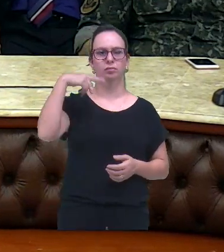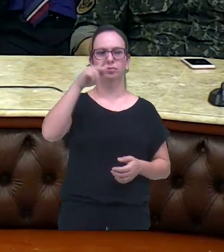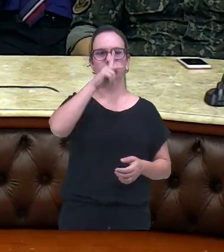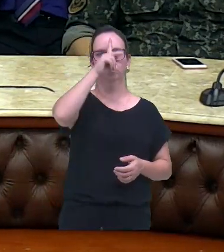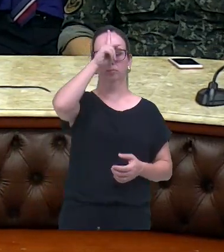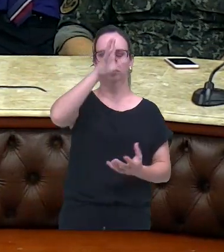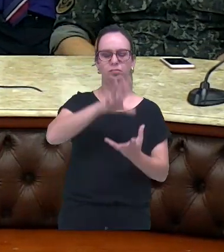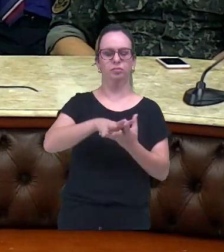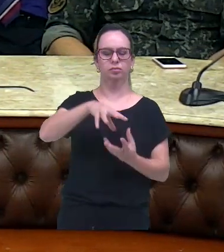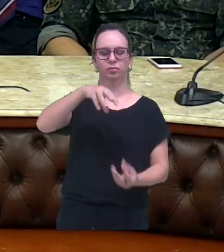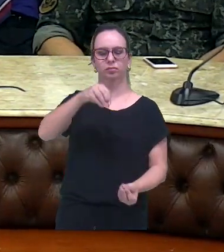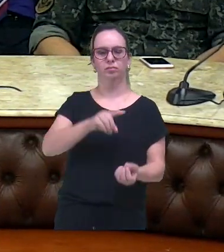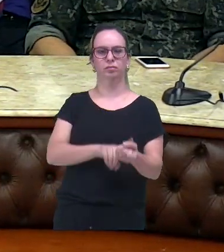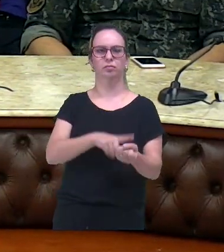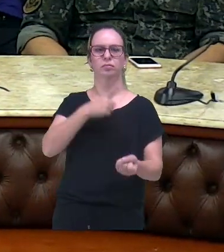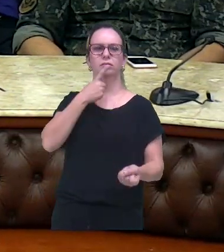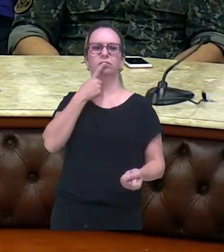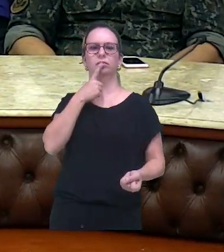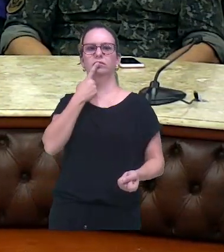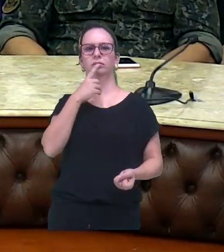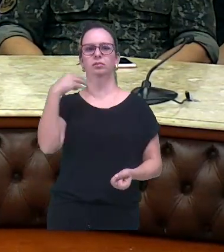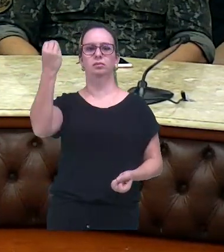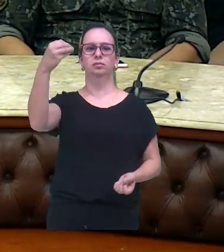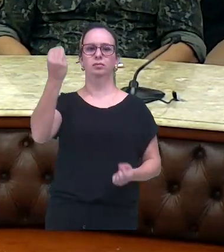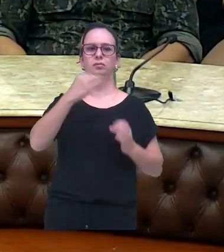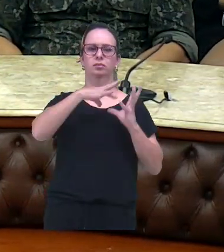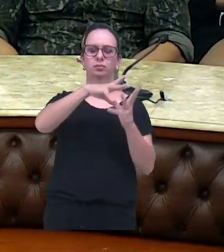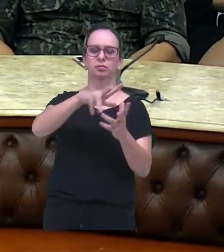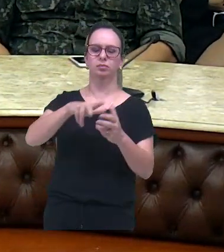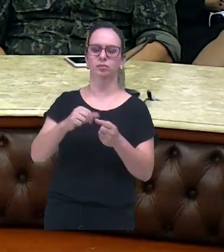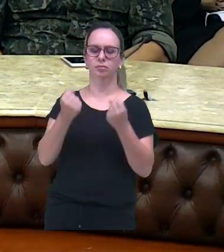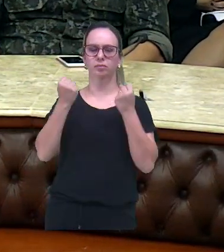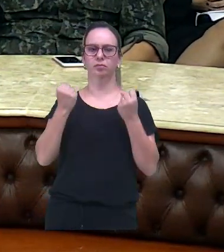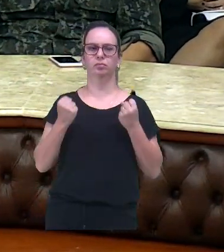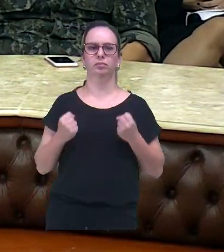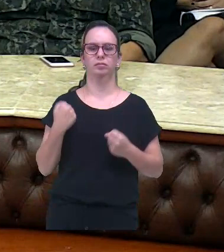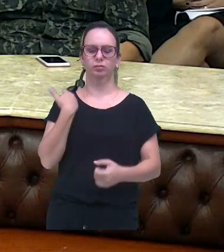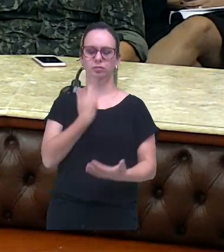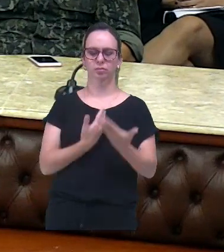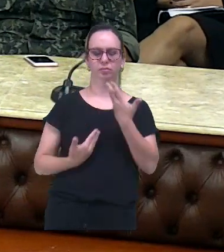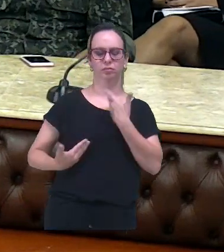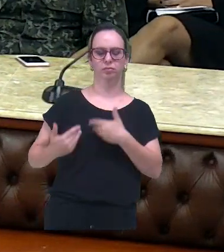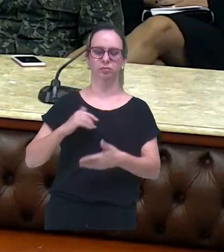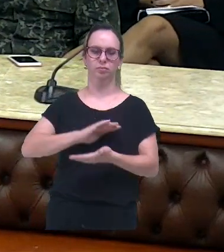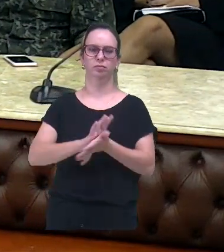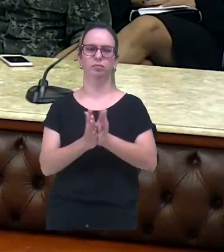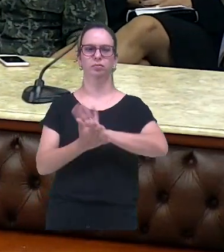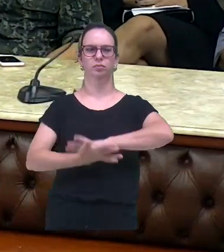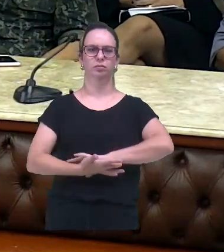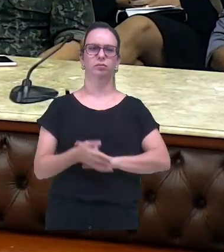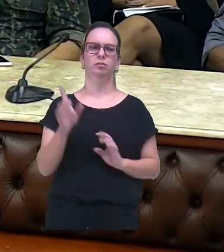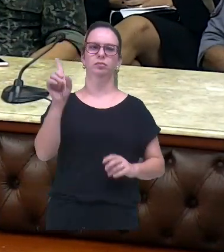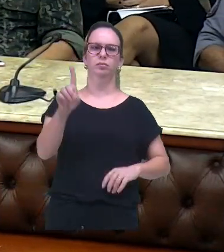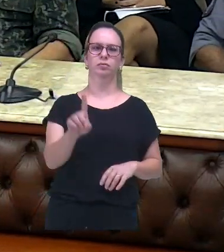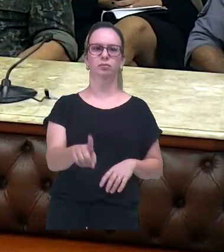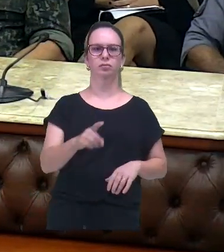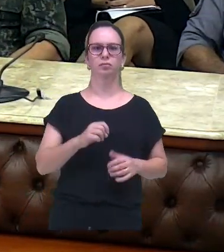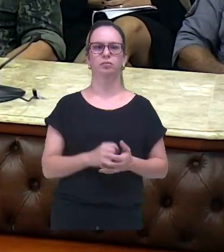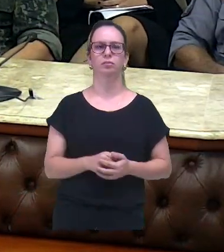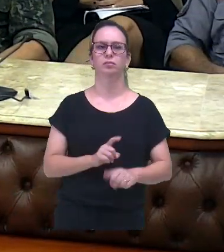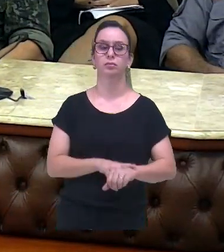sangrar, quando esse mundo pesado lhe ferir, lhe esmagar, é hora de um